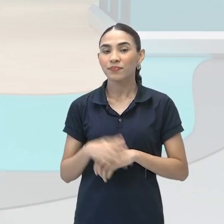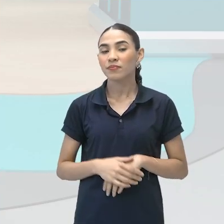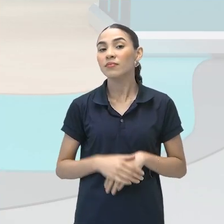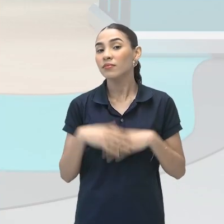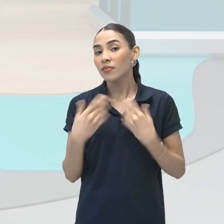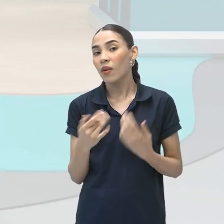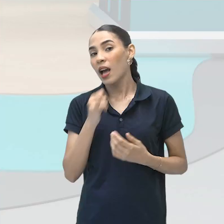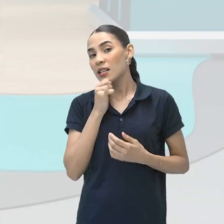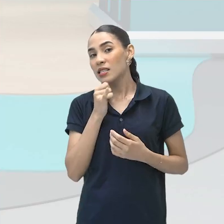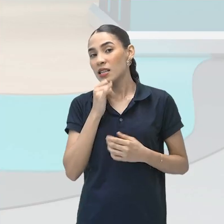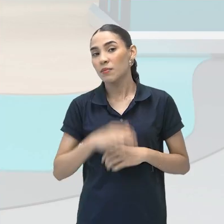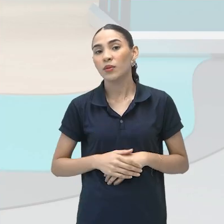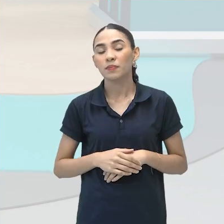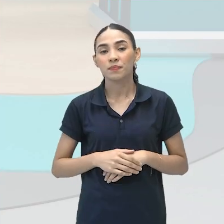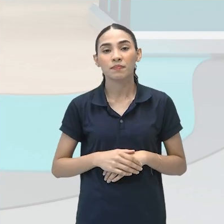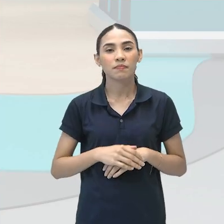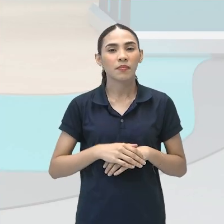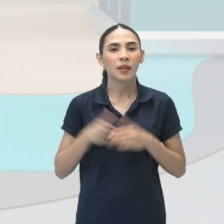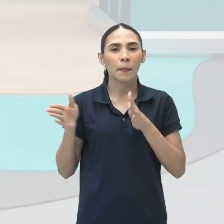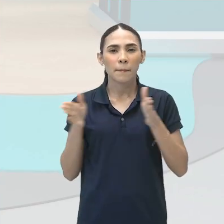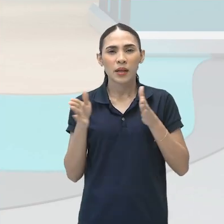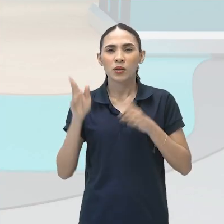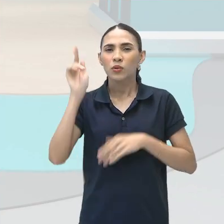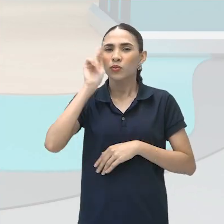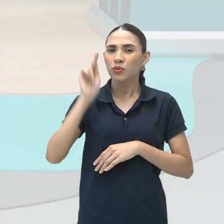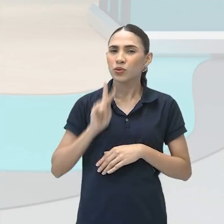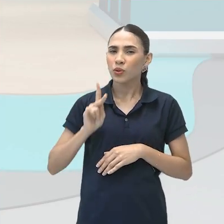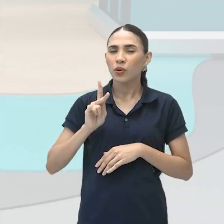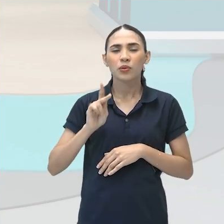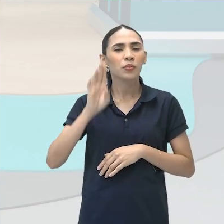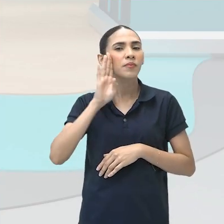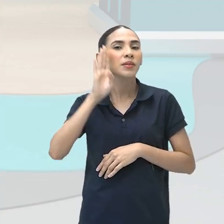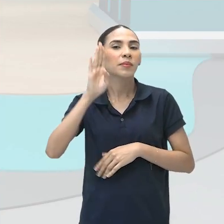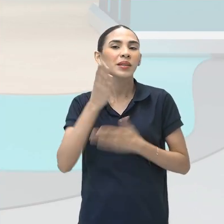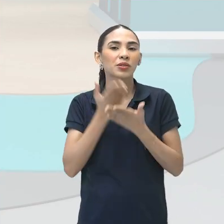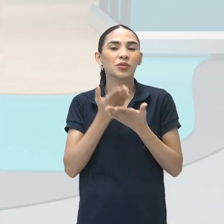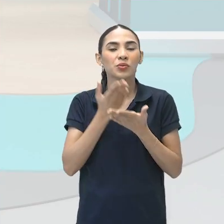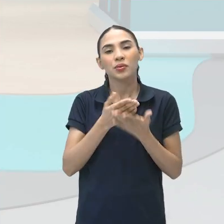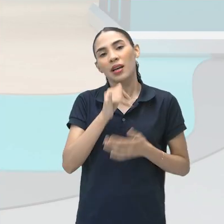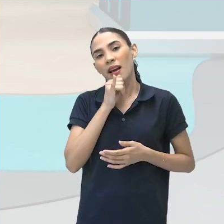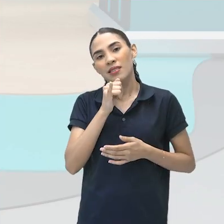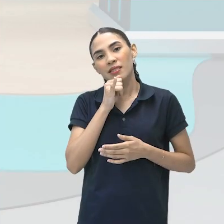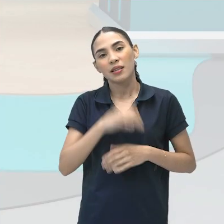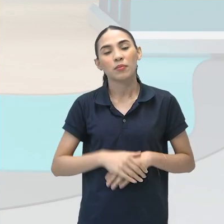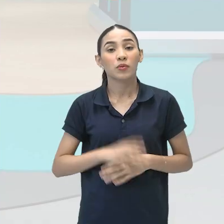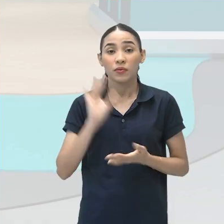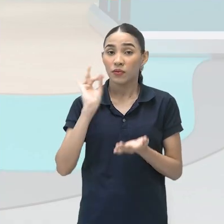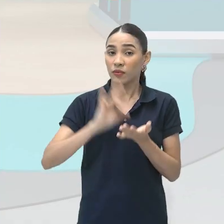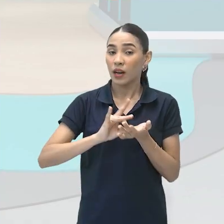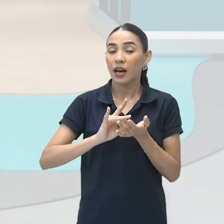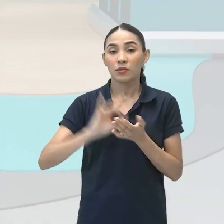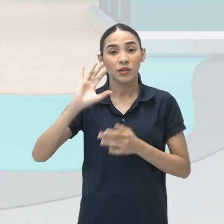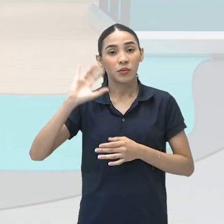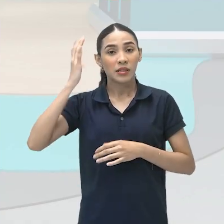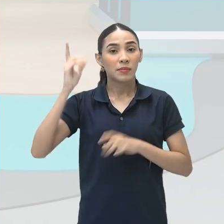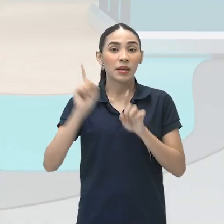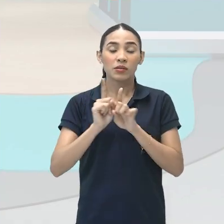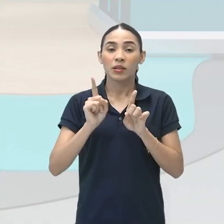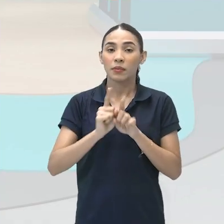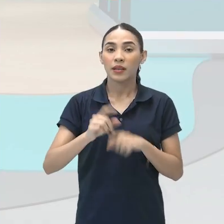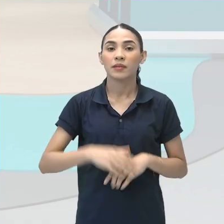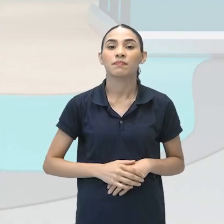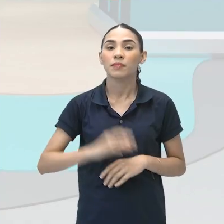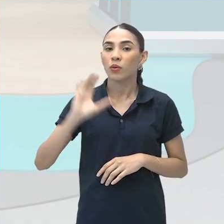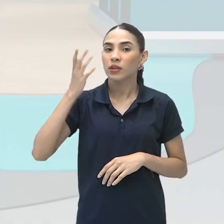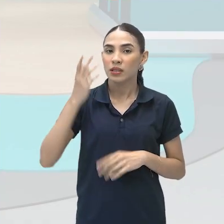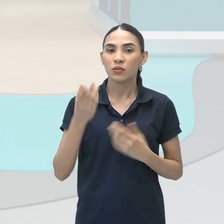Quando se fala aí no tempo histórico, especialmente quando se estuda aí questões, fatos, acontecimentos já